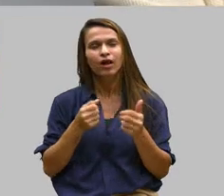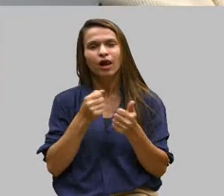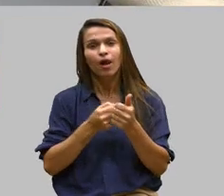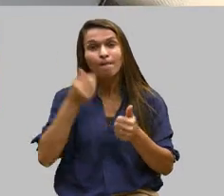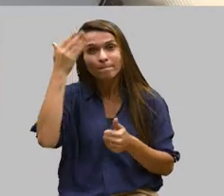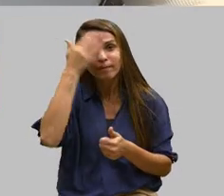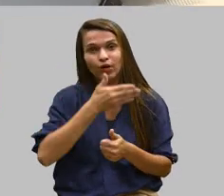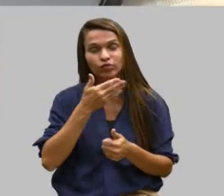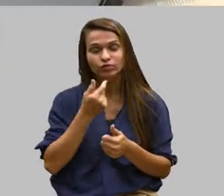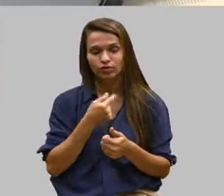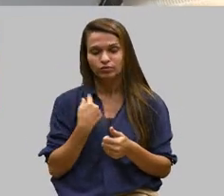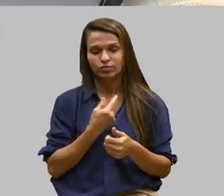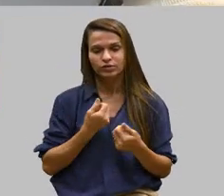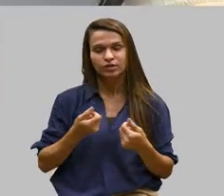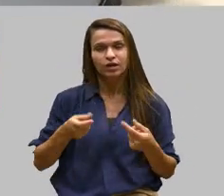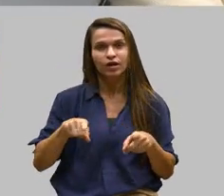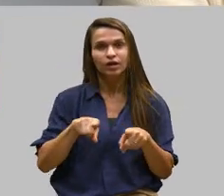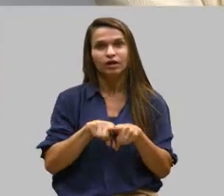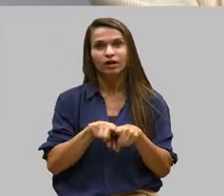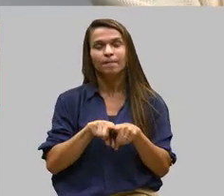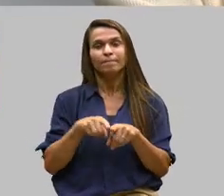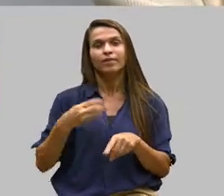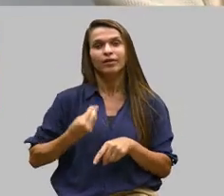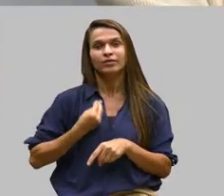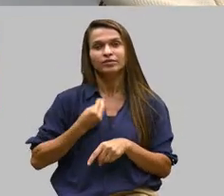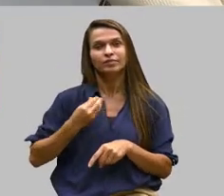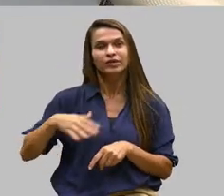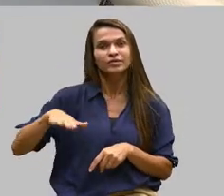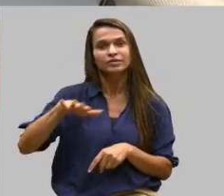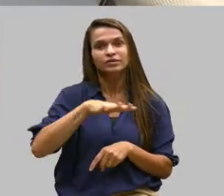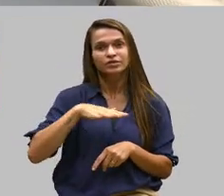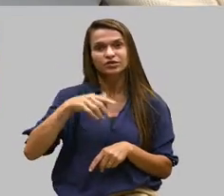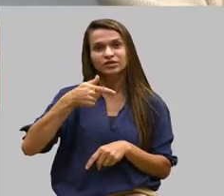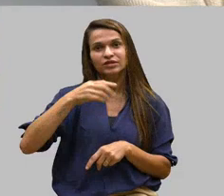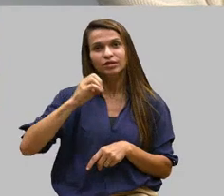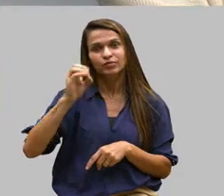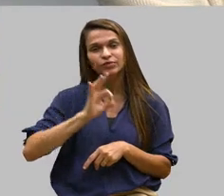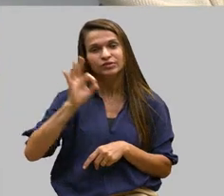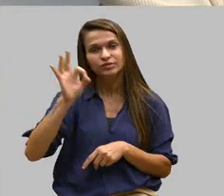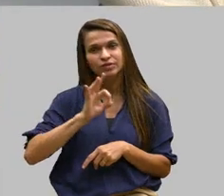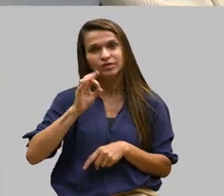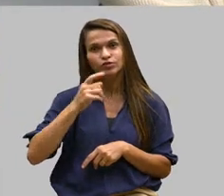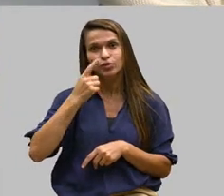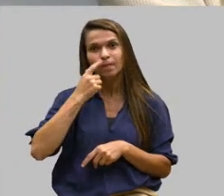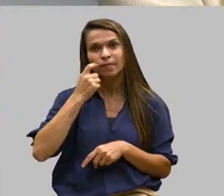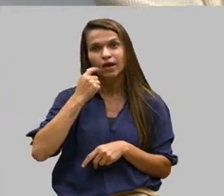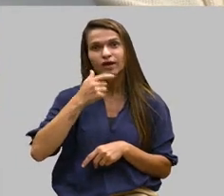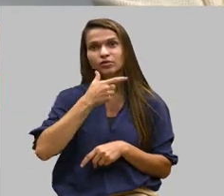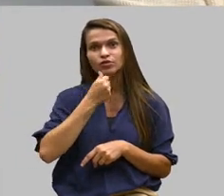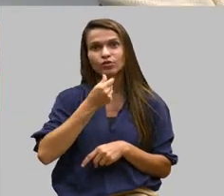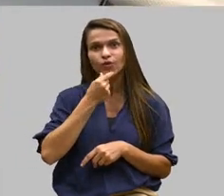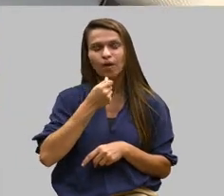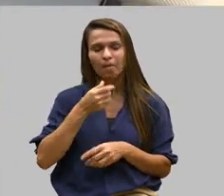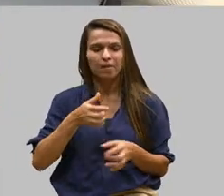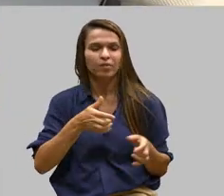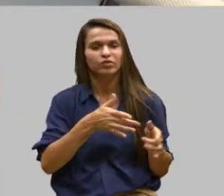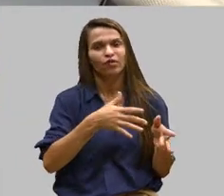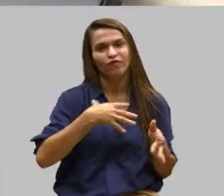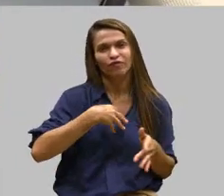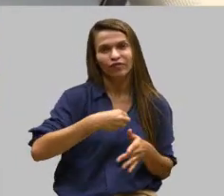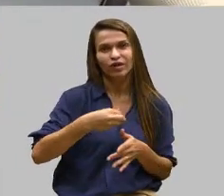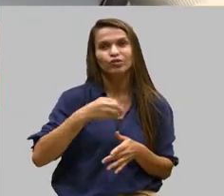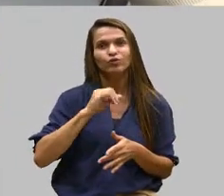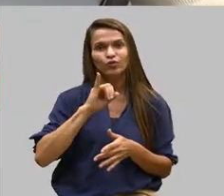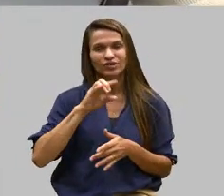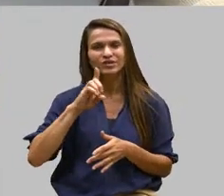precisa como Aliados sem deficiência participar desses espaços 70% dos Pais homens ainda abandona com deficiência intelectual nesse